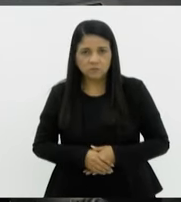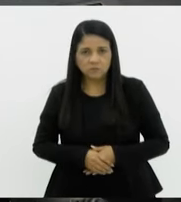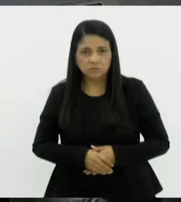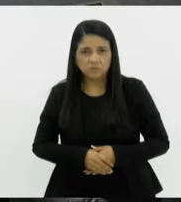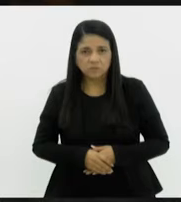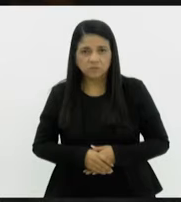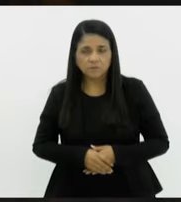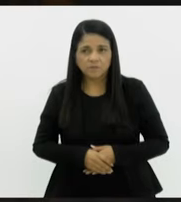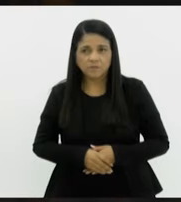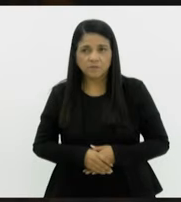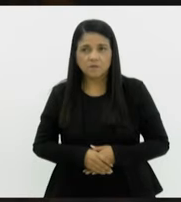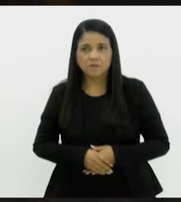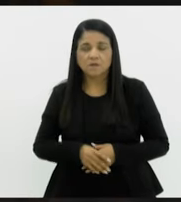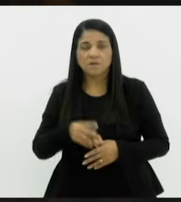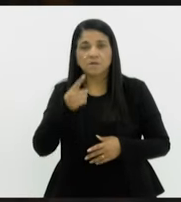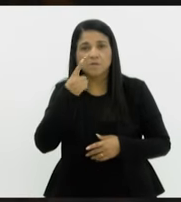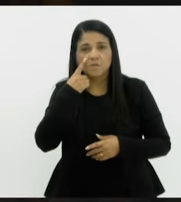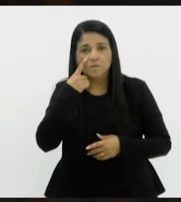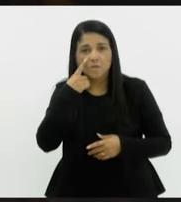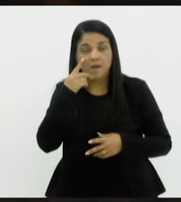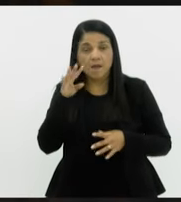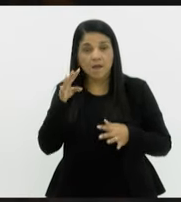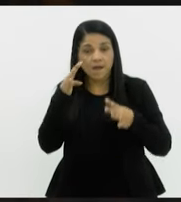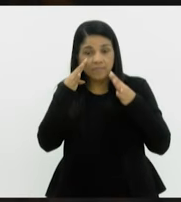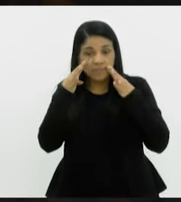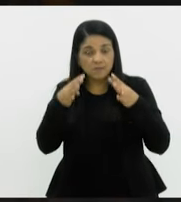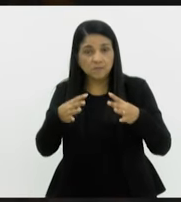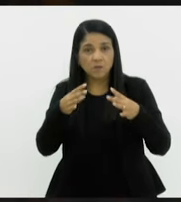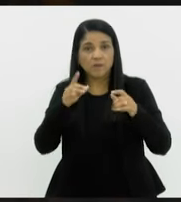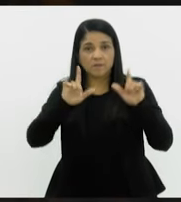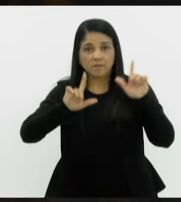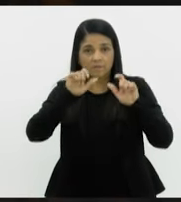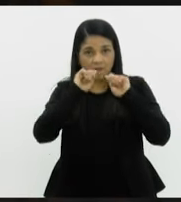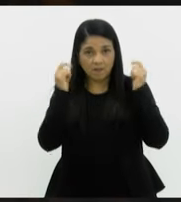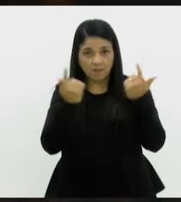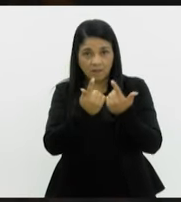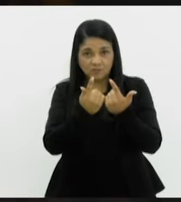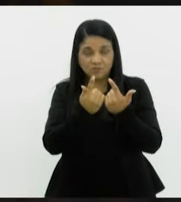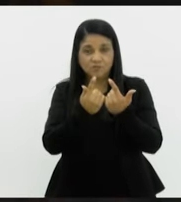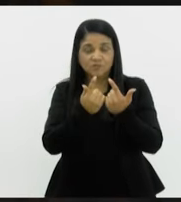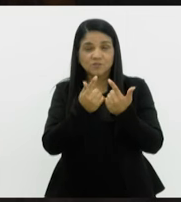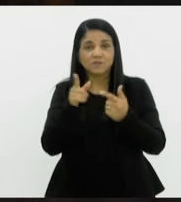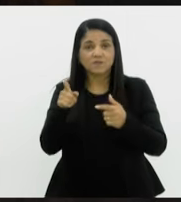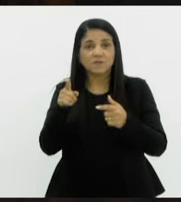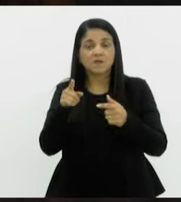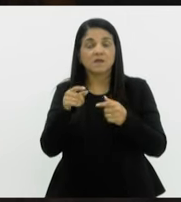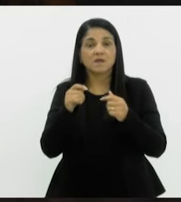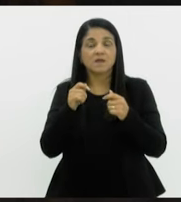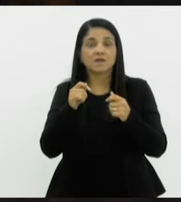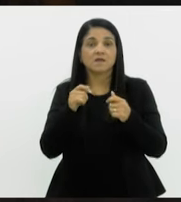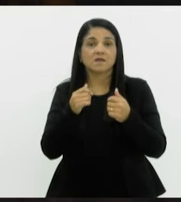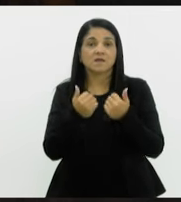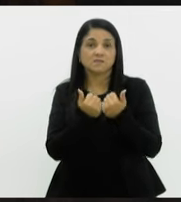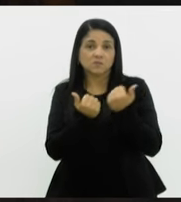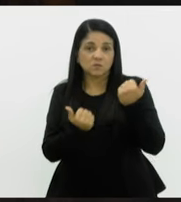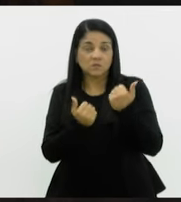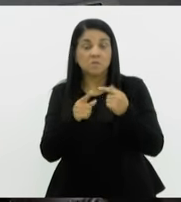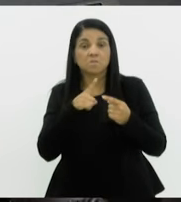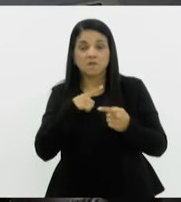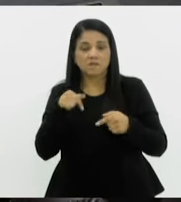Peço atenção à TV Alerge, porque o som chega pelo Zoom na assessoria, mas não está chegando aqui no plenário.